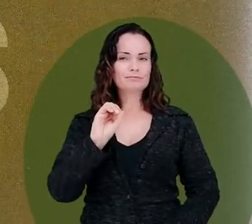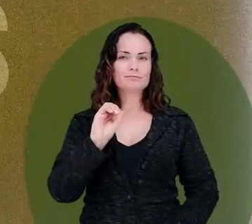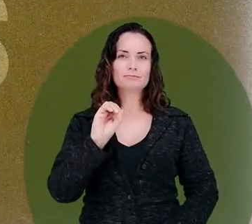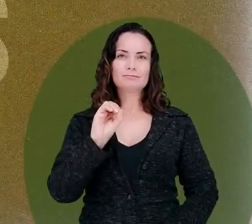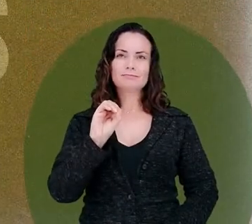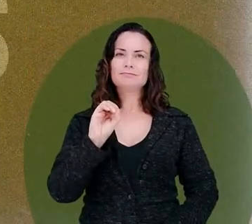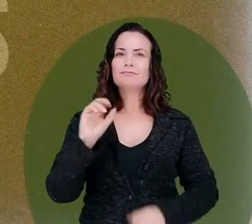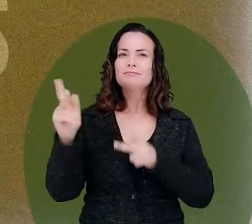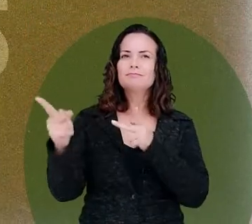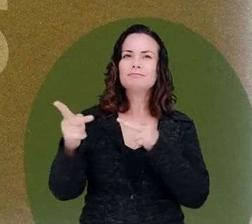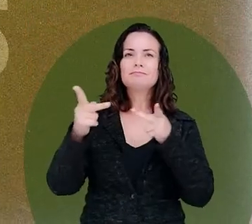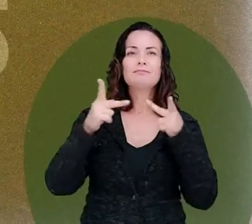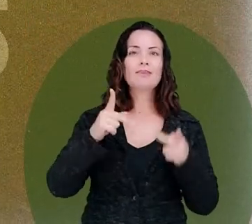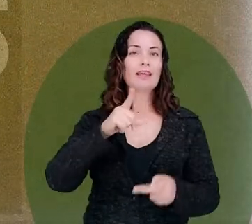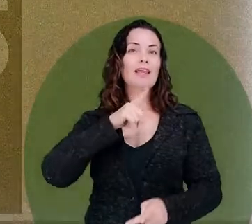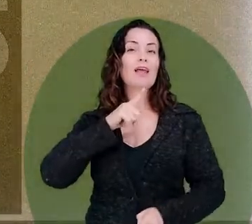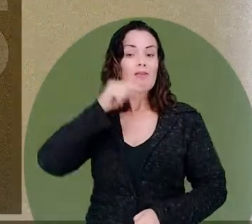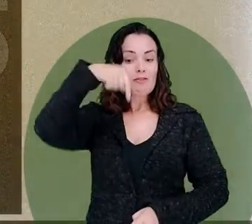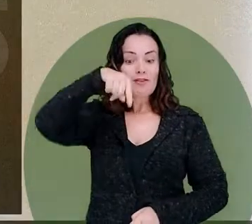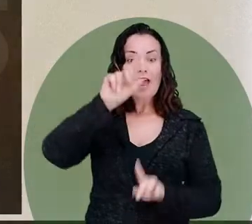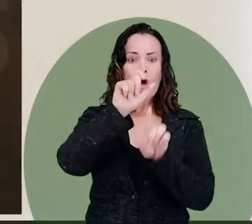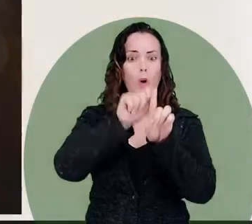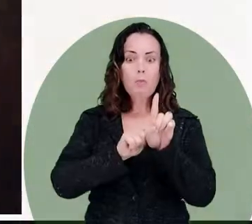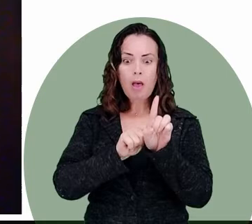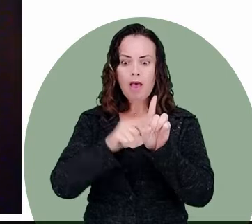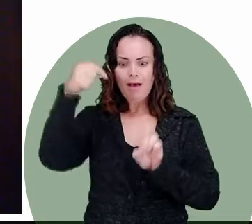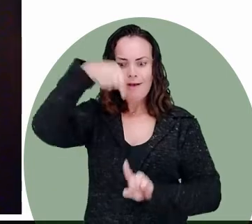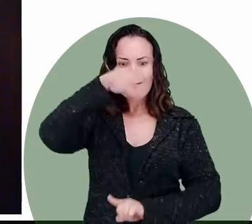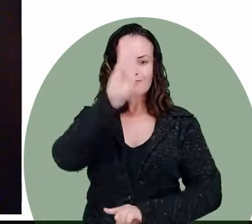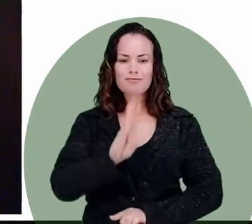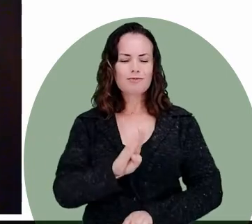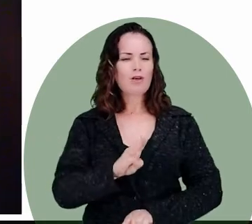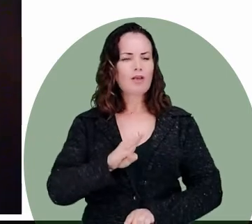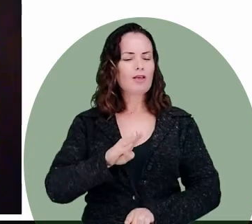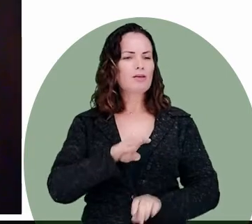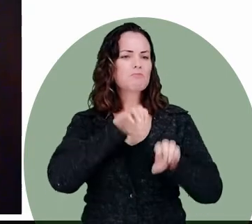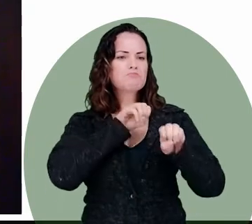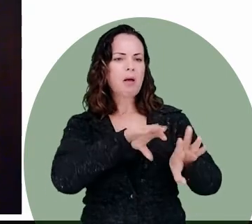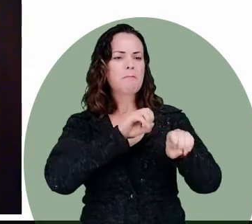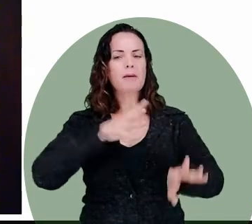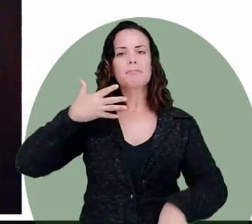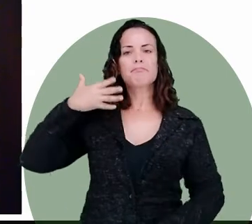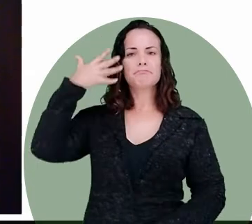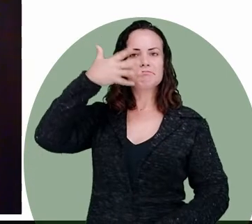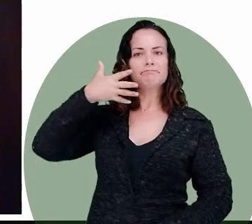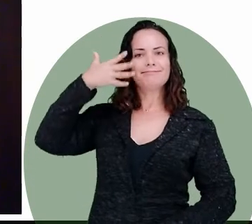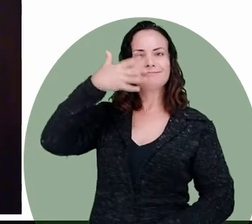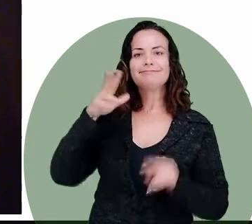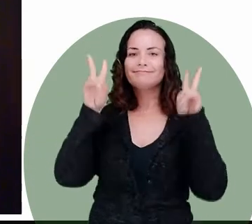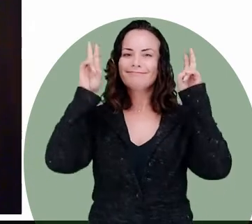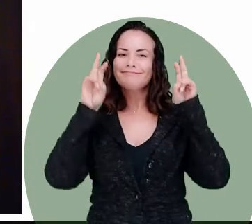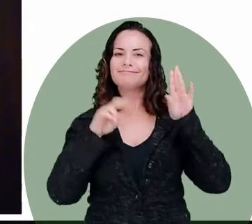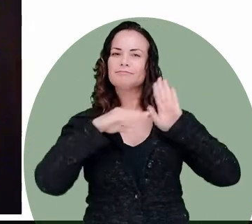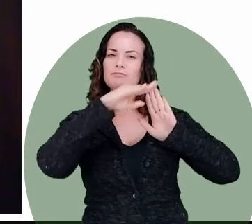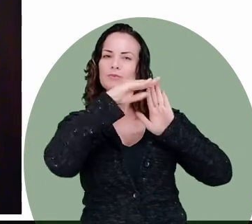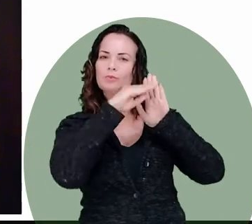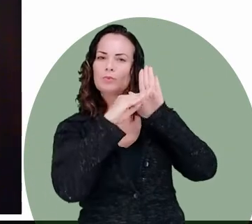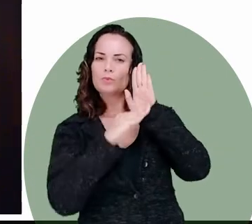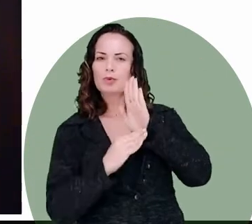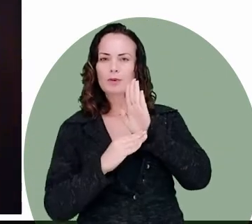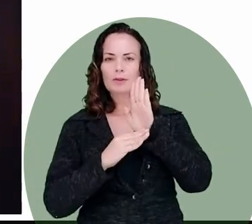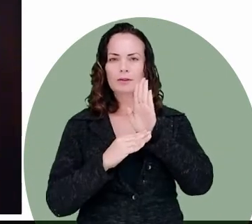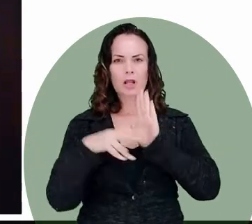eles passaram aqui um mês dando palestras no IMEC sobre o programa tanto de